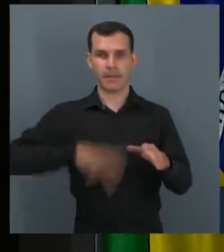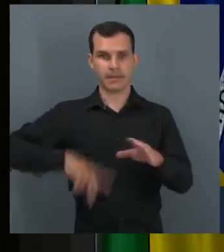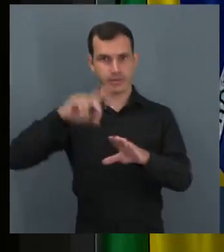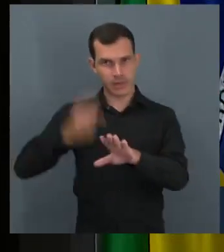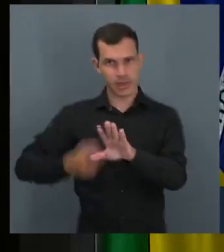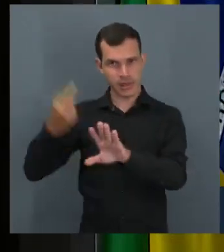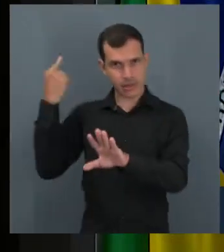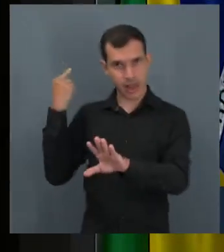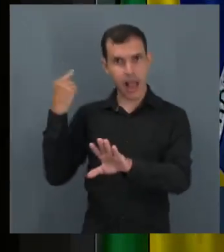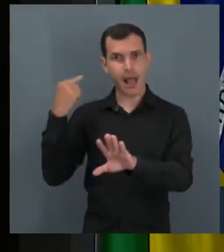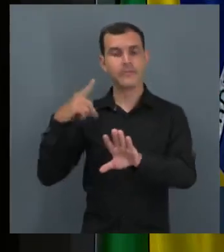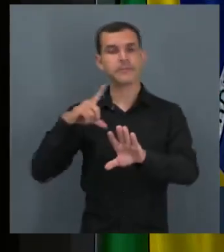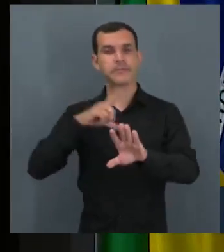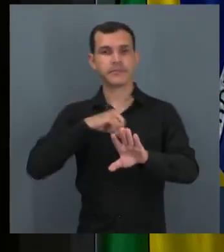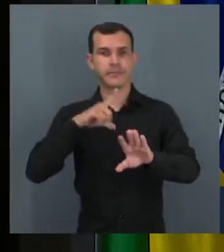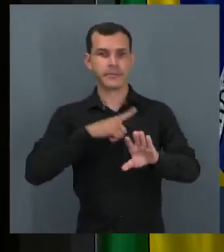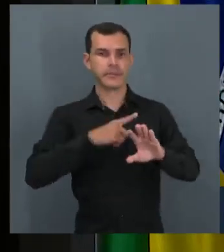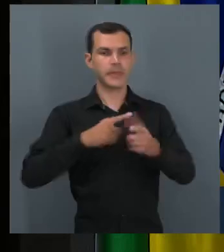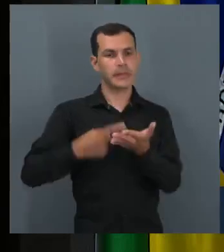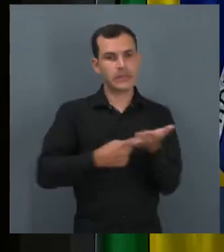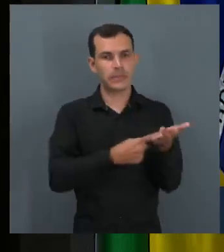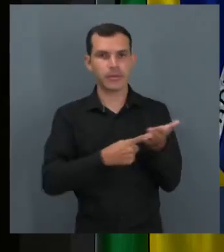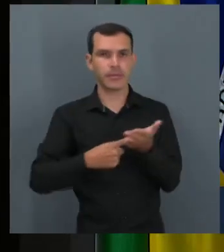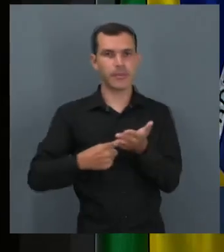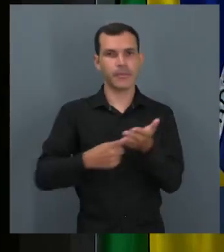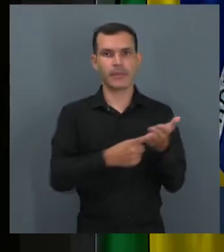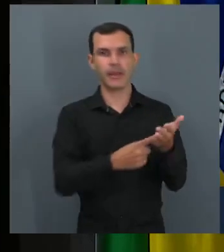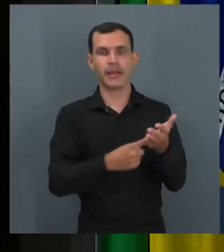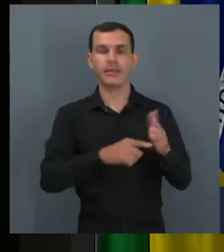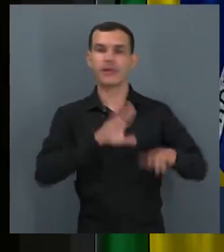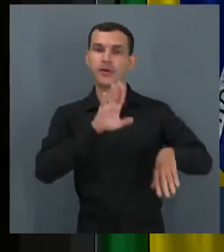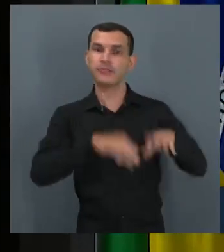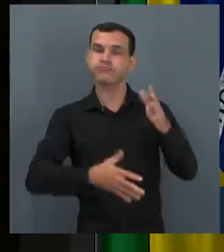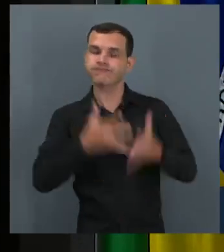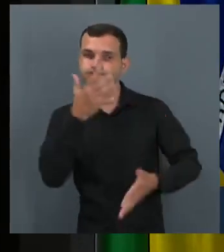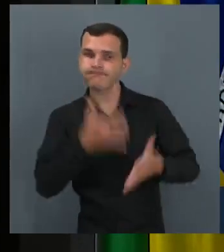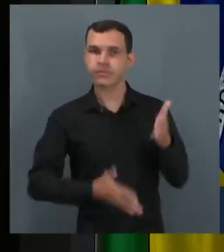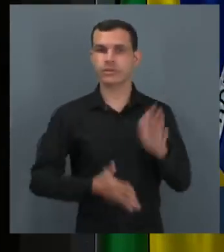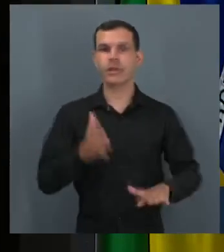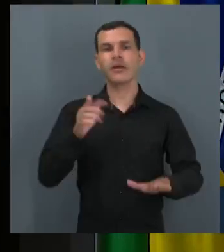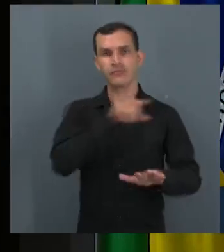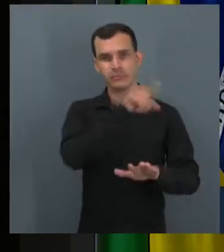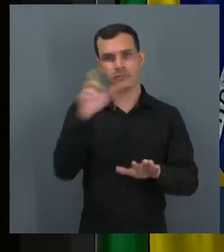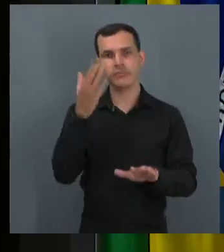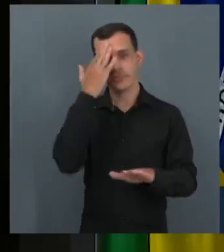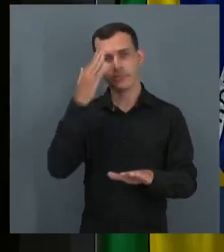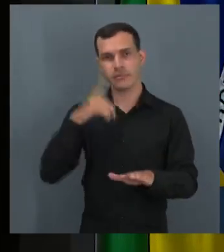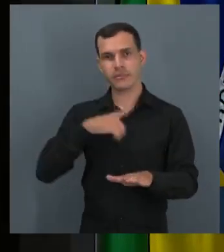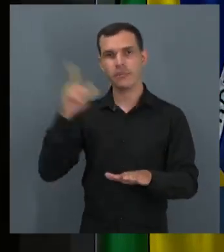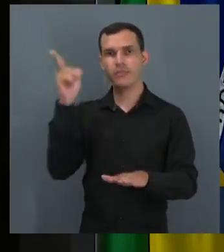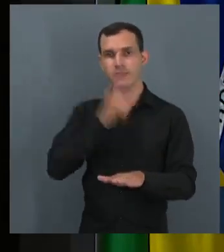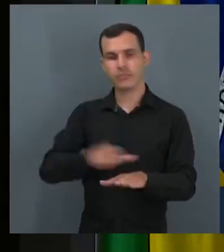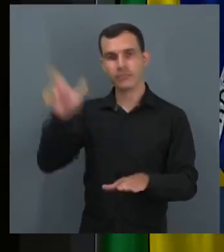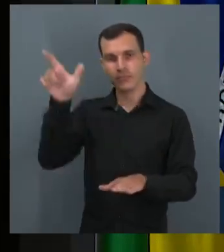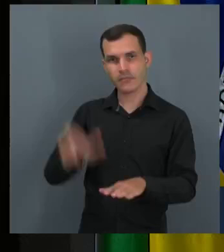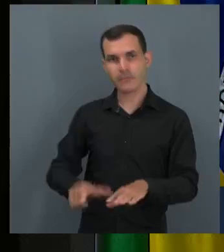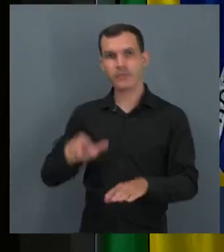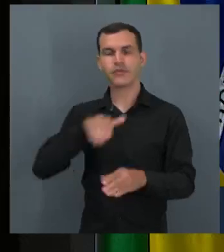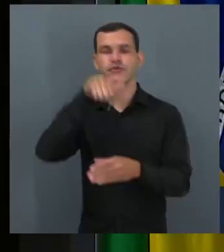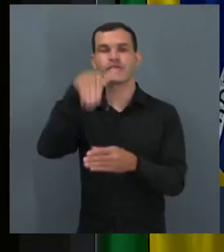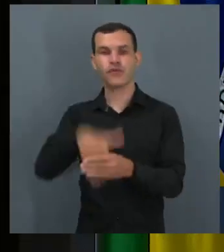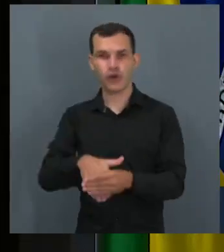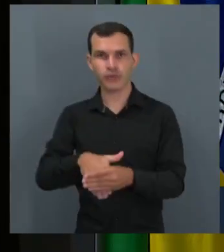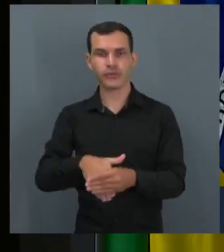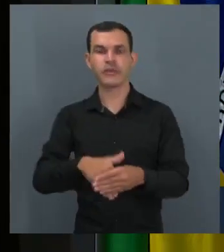aquele refrão que fez o Milei ganhar a eleição, né, que todos sabem, né, questão da